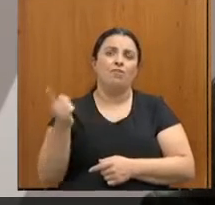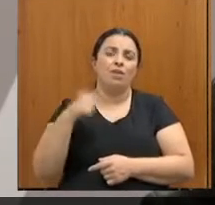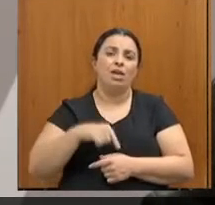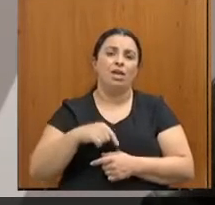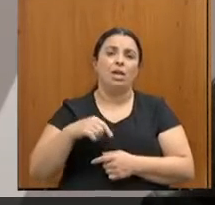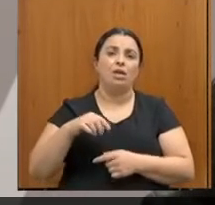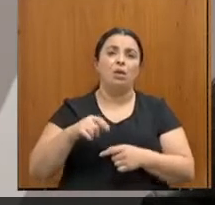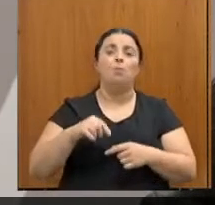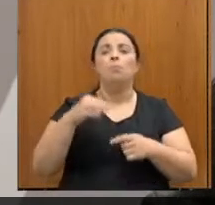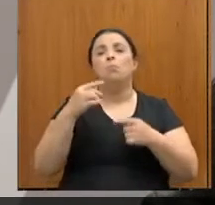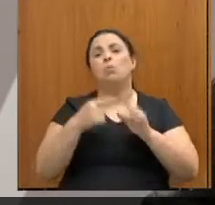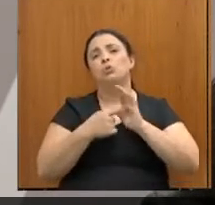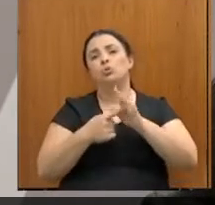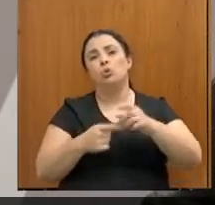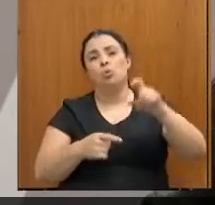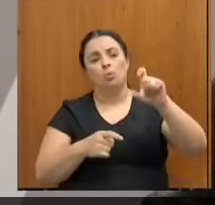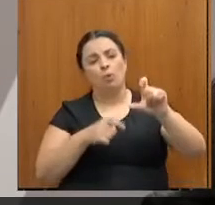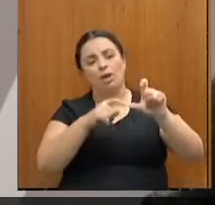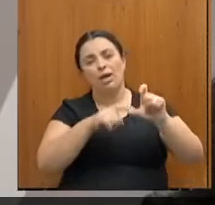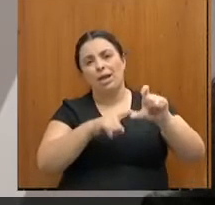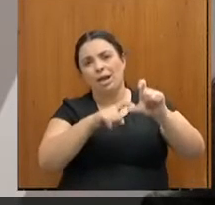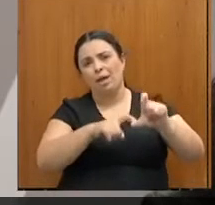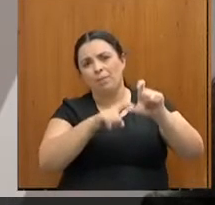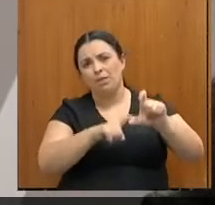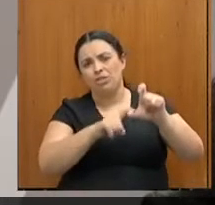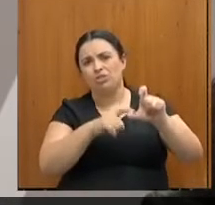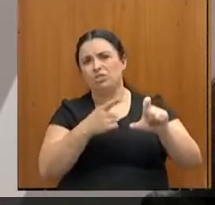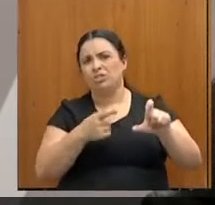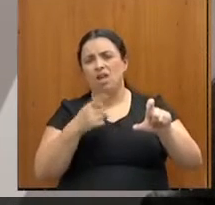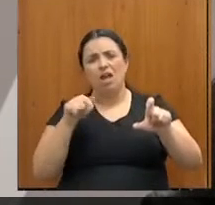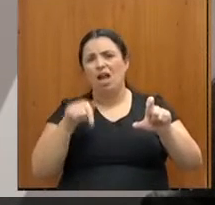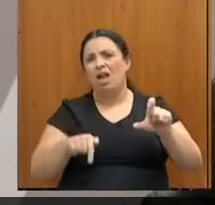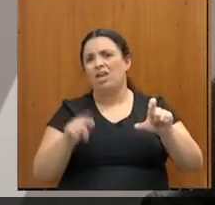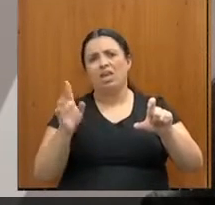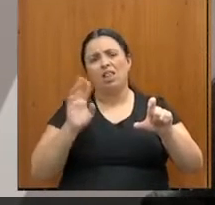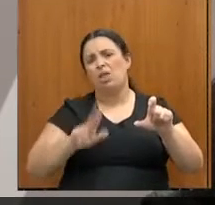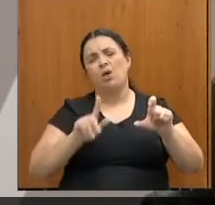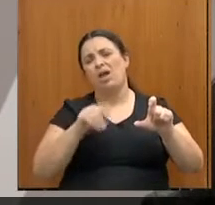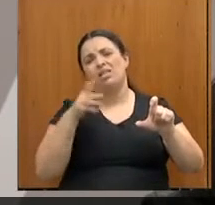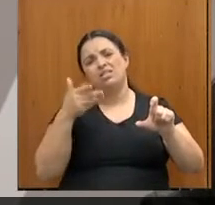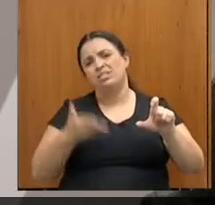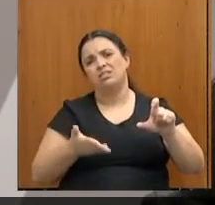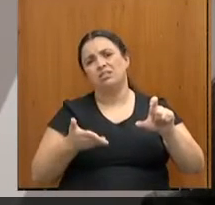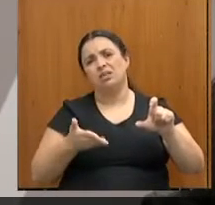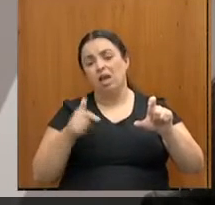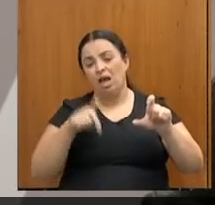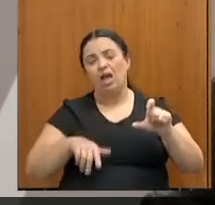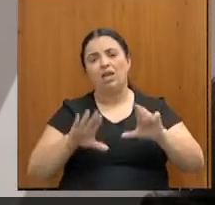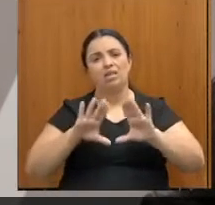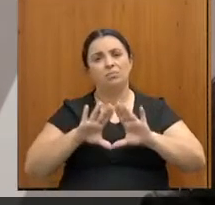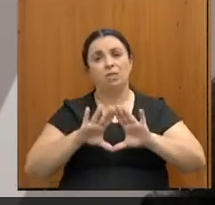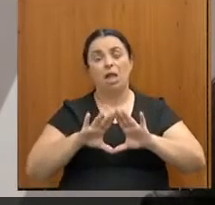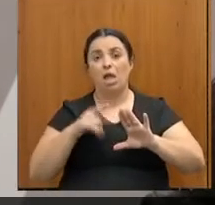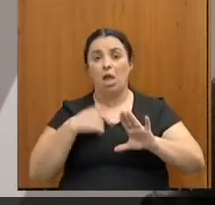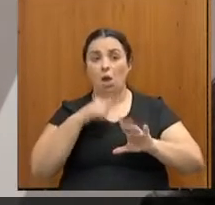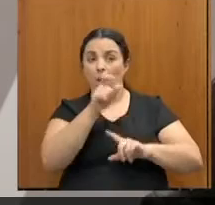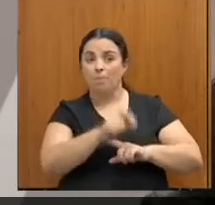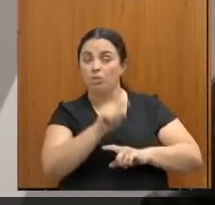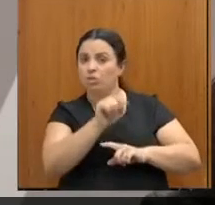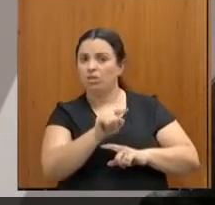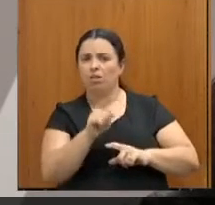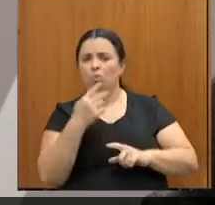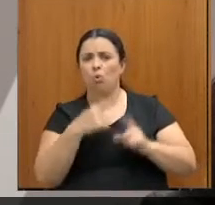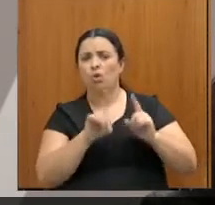aqui para o plenário não é assim que a gente trata as coisas aqui nessa casa que me desculpe o deputado não tenho nada contra ele pelo contrário